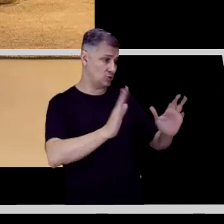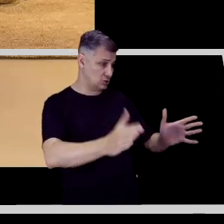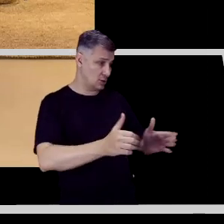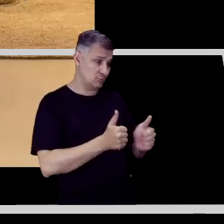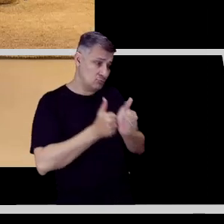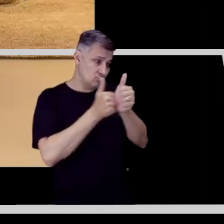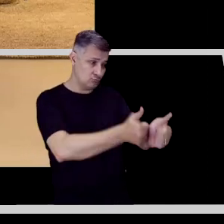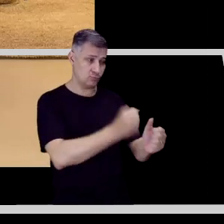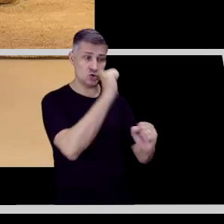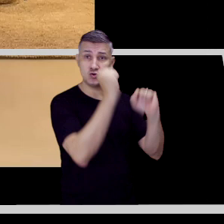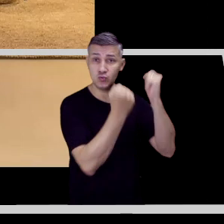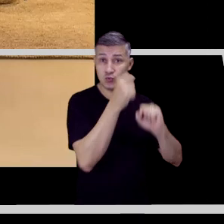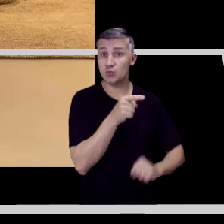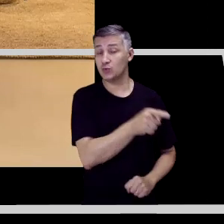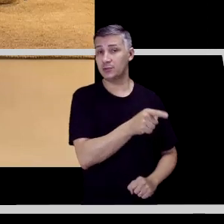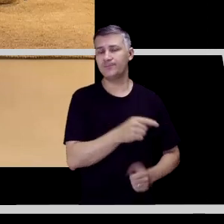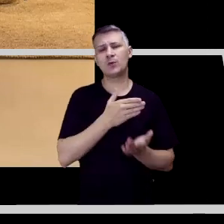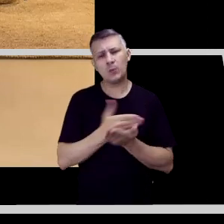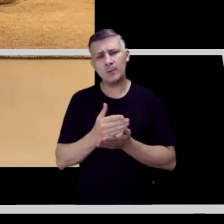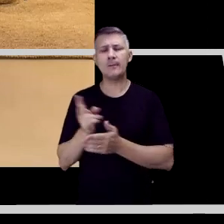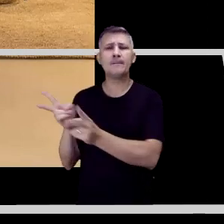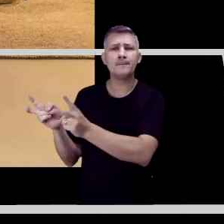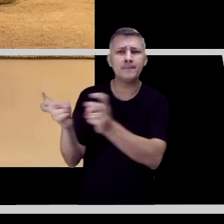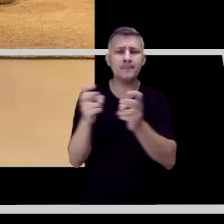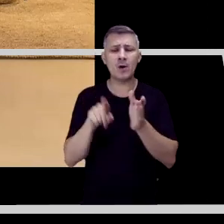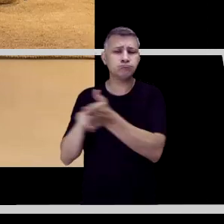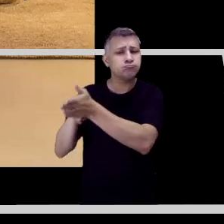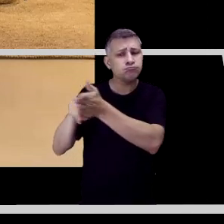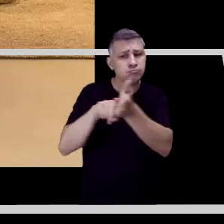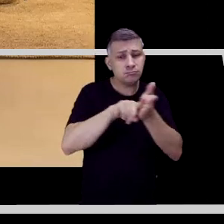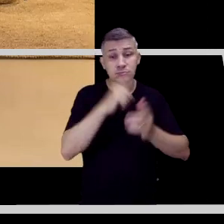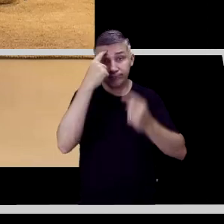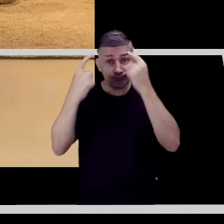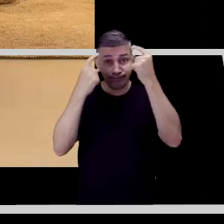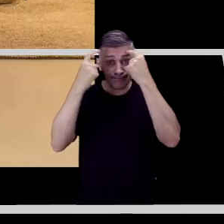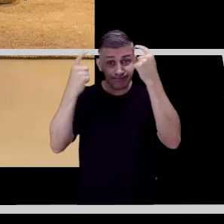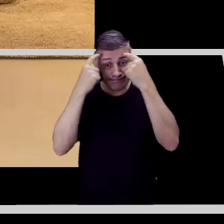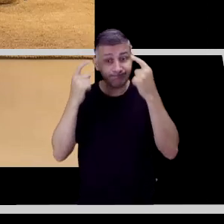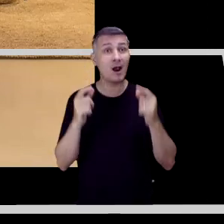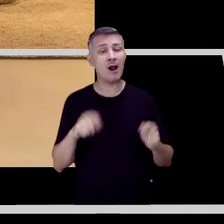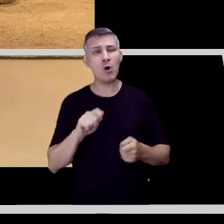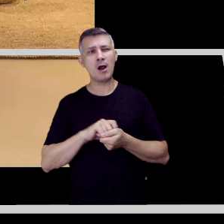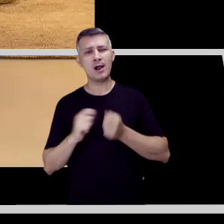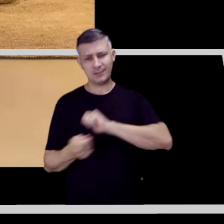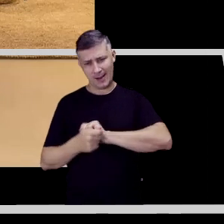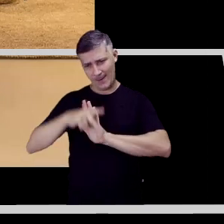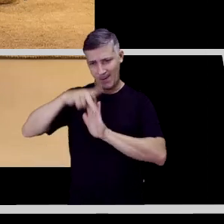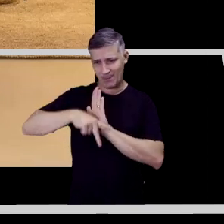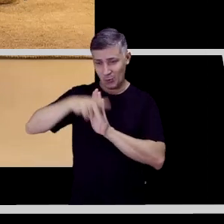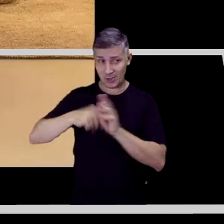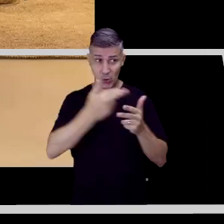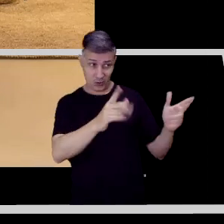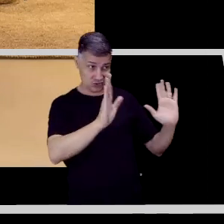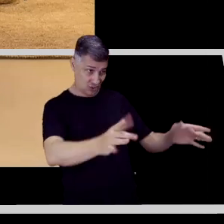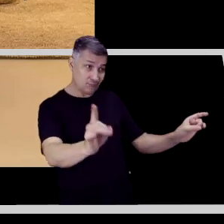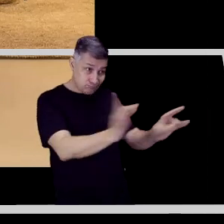para algo que é padrão da indústria, né? Então, tu começa a buscar soluções e nisso encontra soluções criativas para como tu vai adaptando